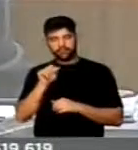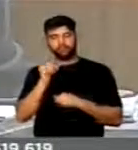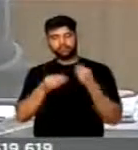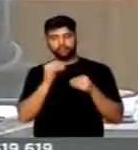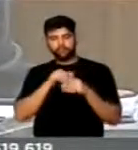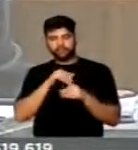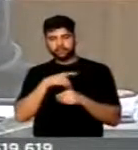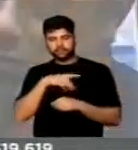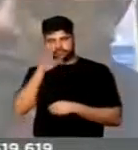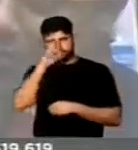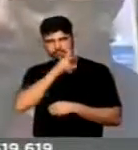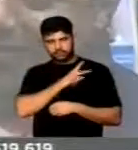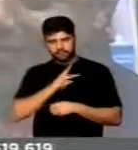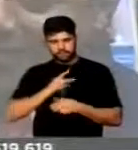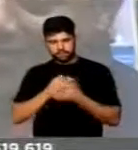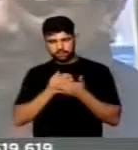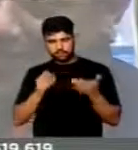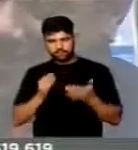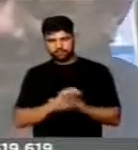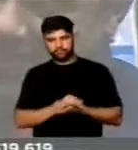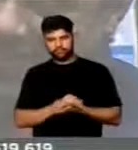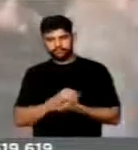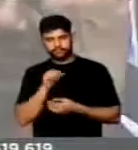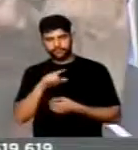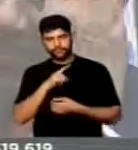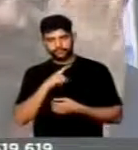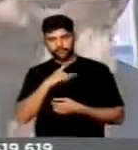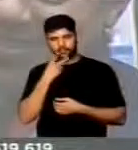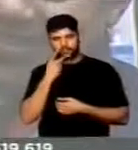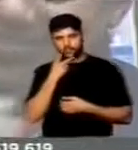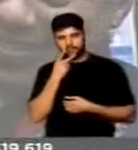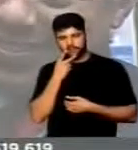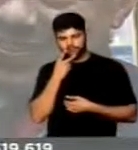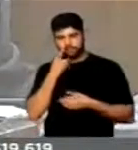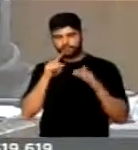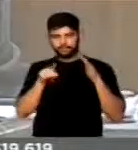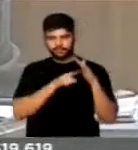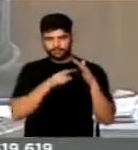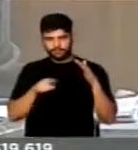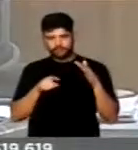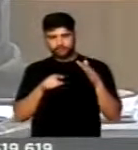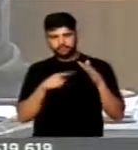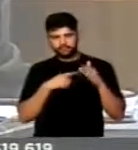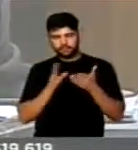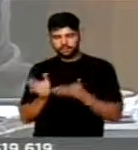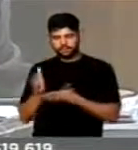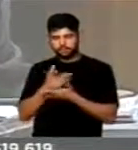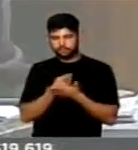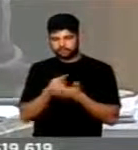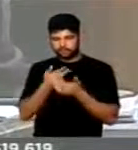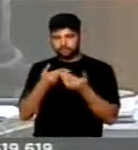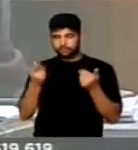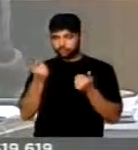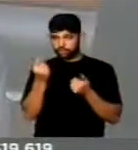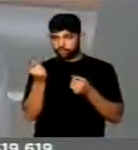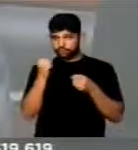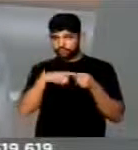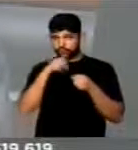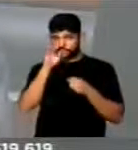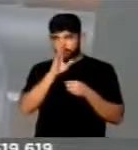voto. Senhor presidente, aqui nós estamos tratando de um veto da repatriação de